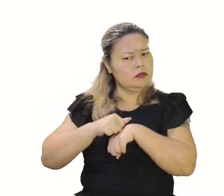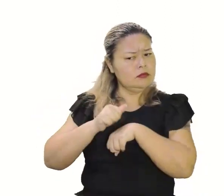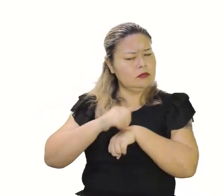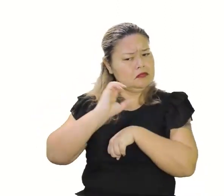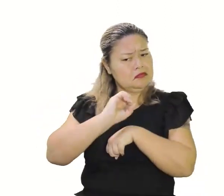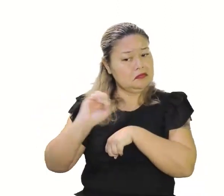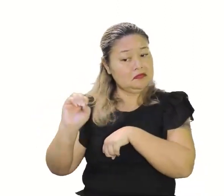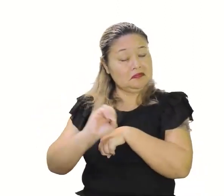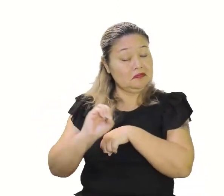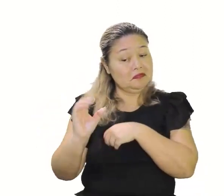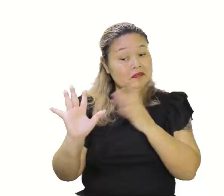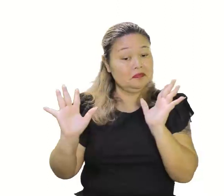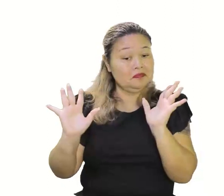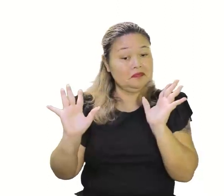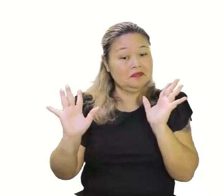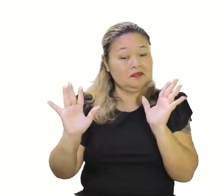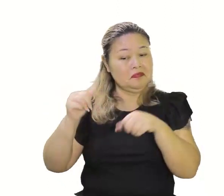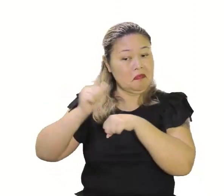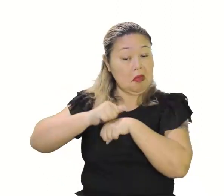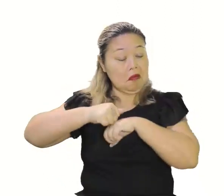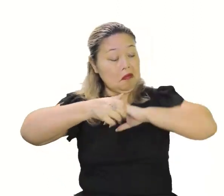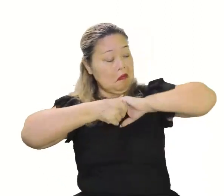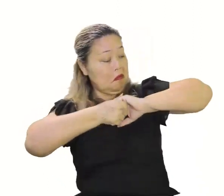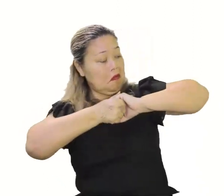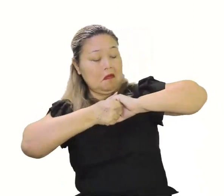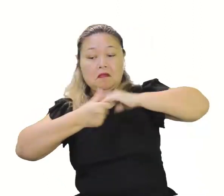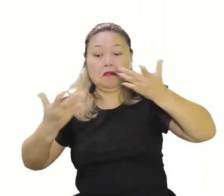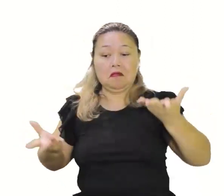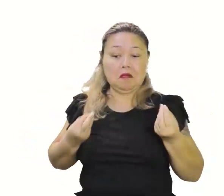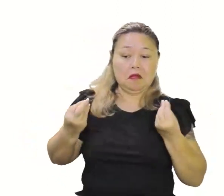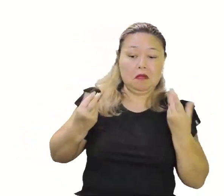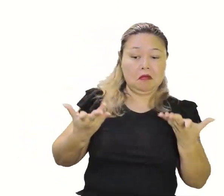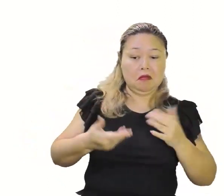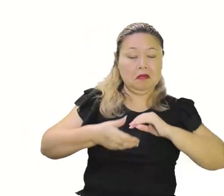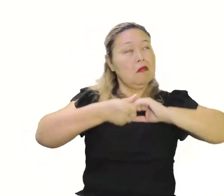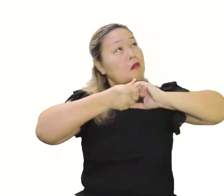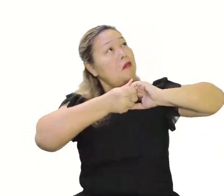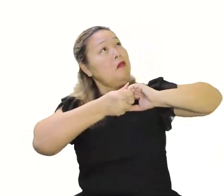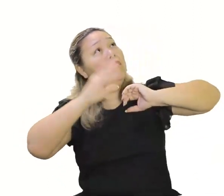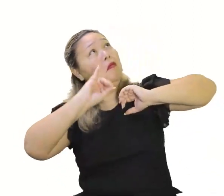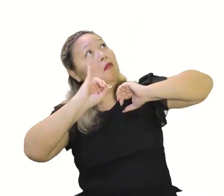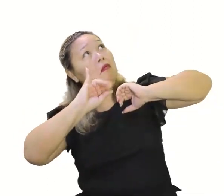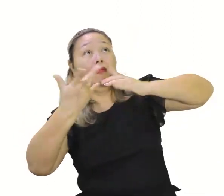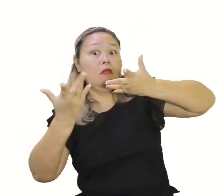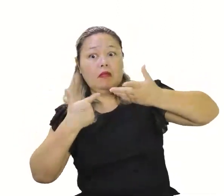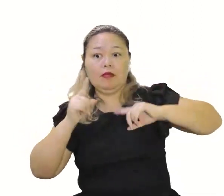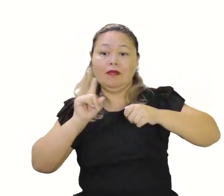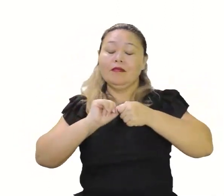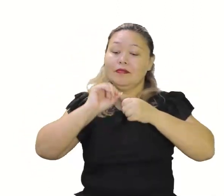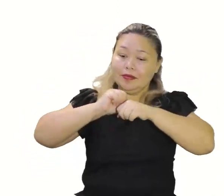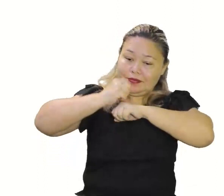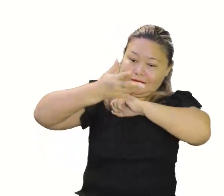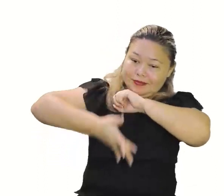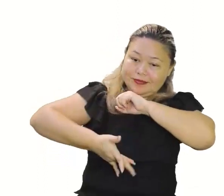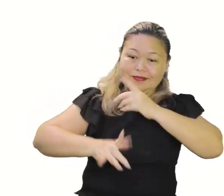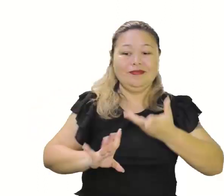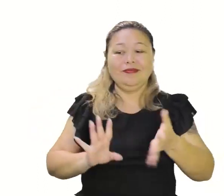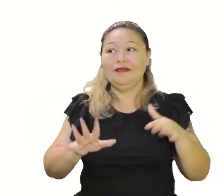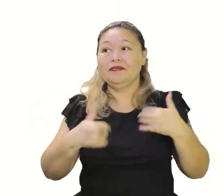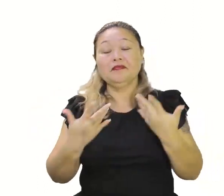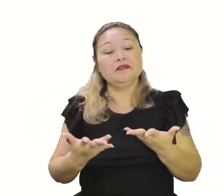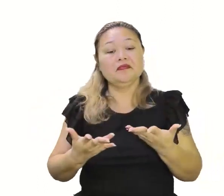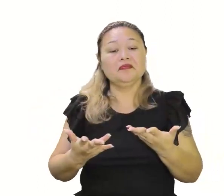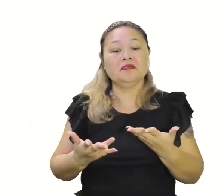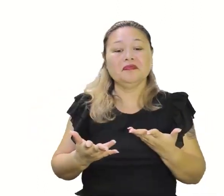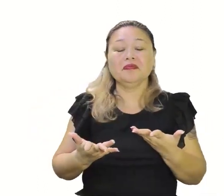não acontece. Não, porque pedra vai cumprimentar isso a tora de acontecer, madeira? Para isso acontecer tem que ser de madrugada, né? Lá pela...